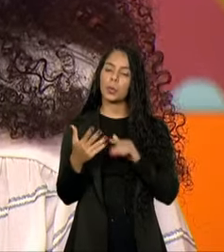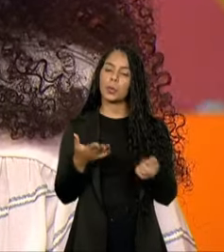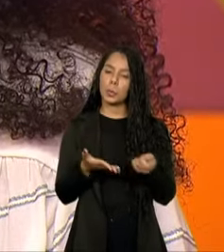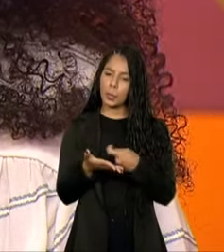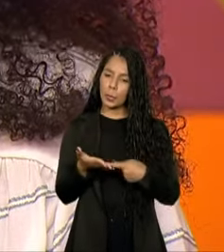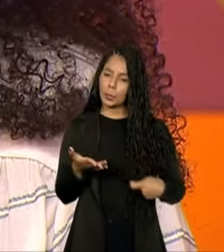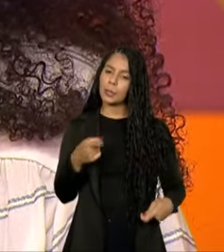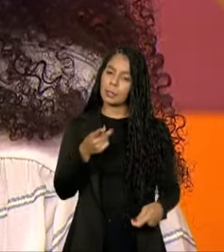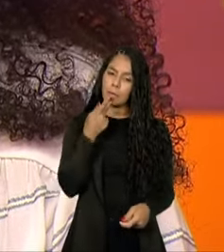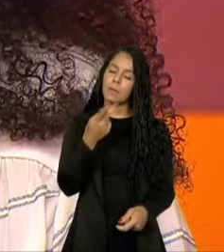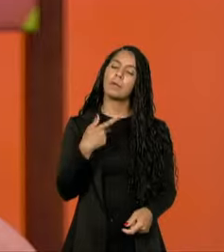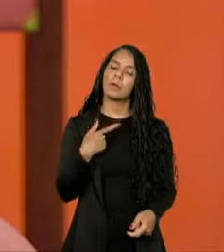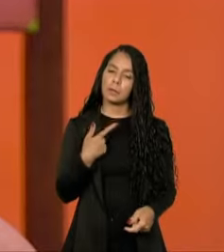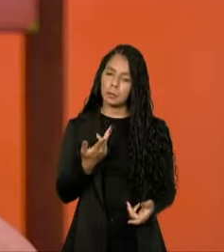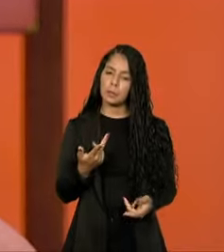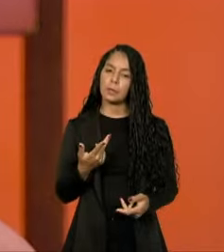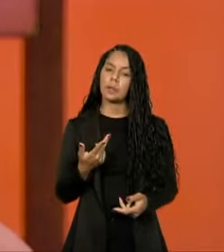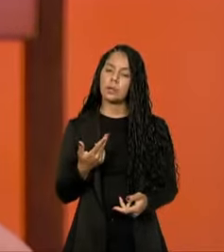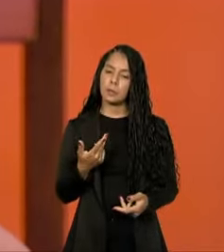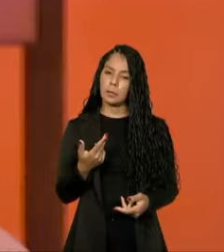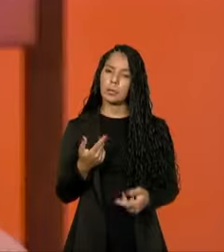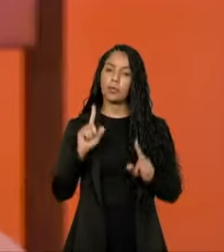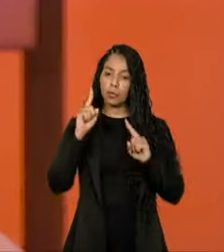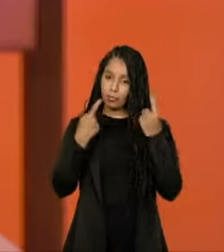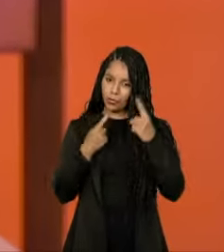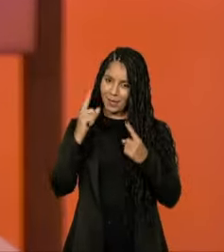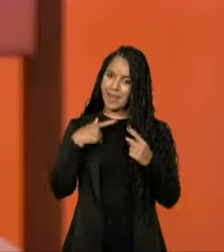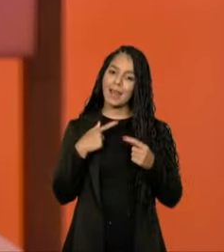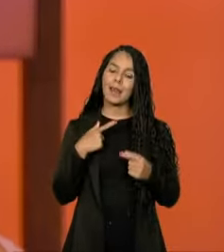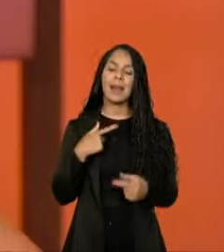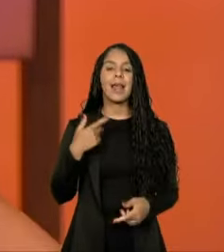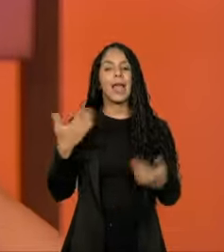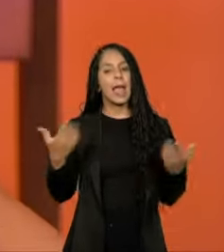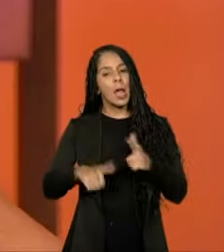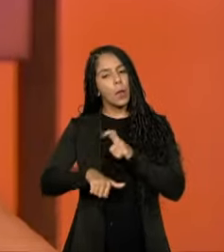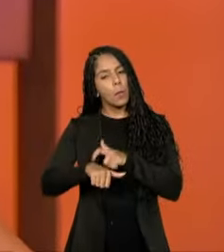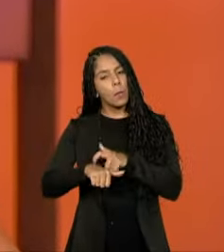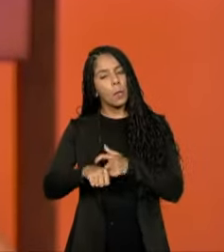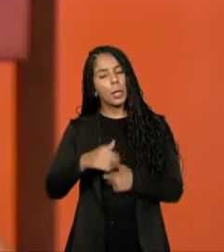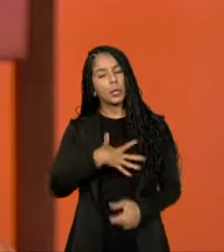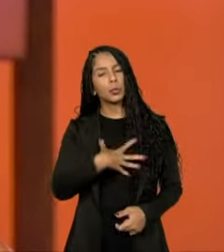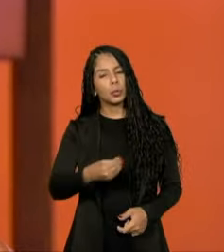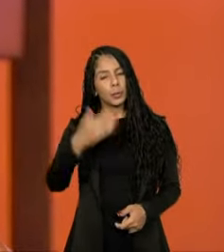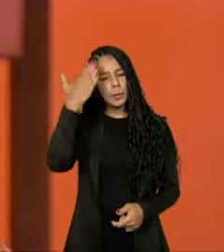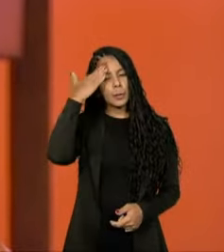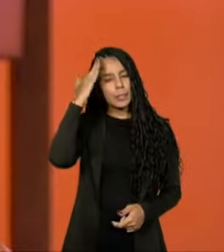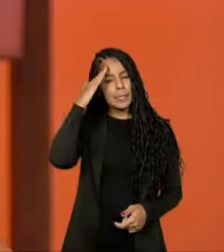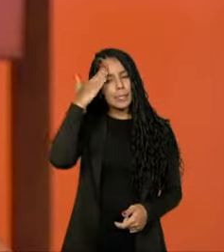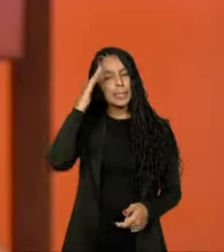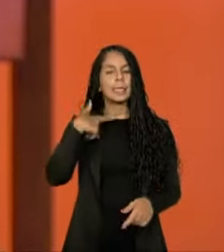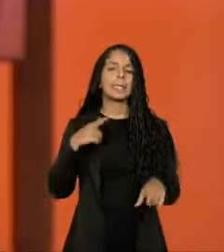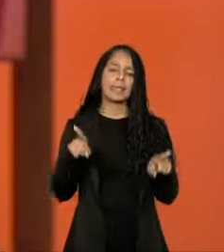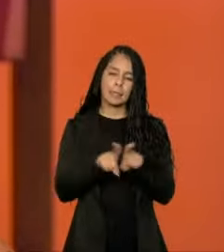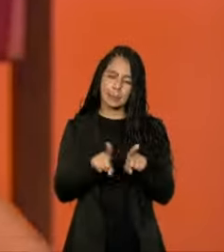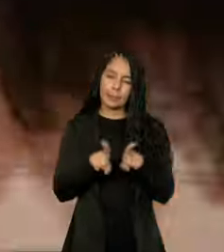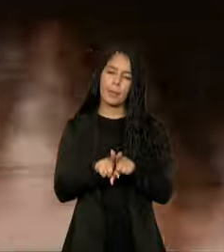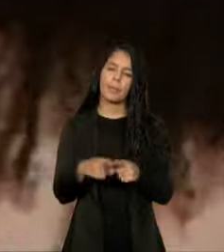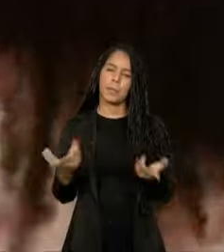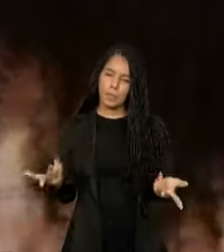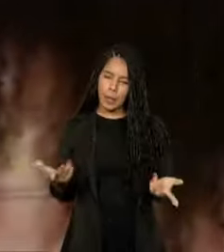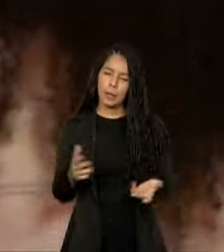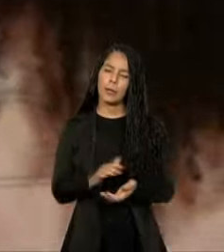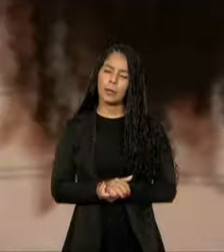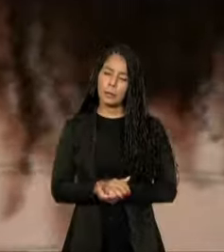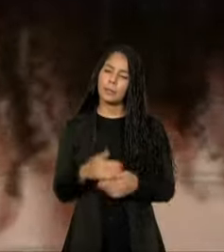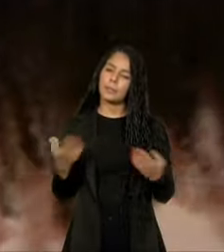escritora que você falou... Chilena. Filhos têm, aí é a hora dos filhos entenderem também um pouquinho e fazerem esse retorno. É isso que eu digo para eles também,